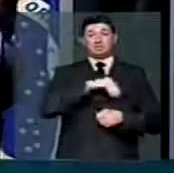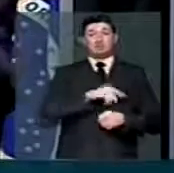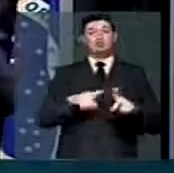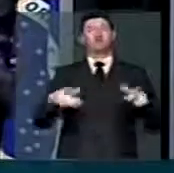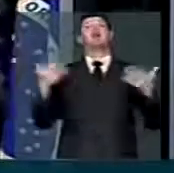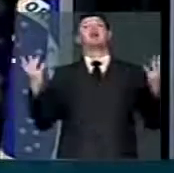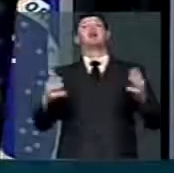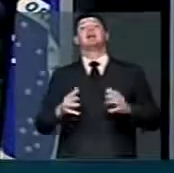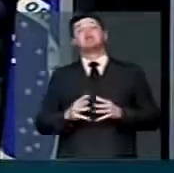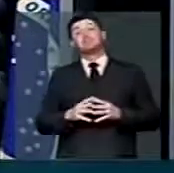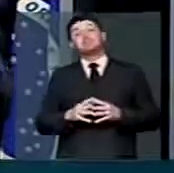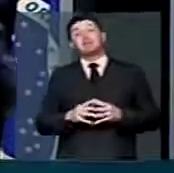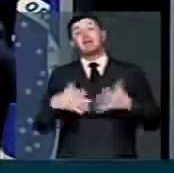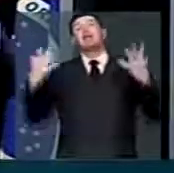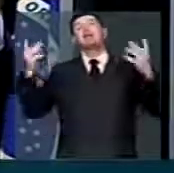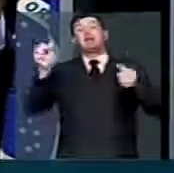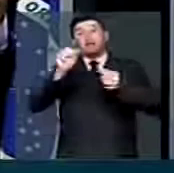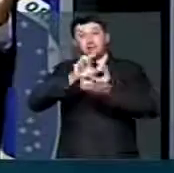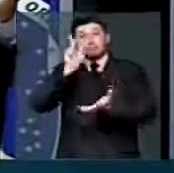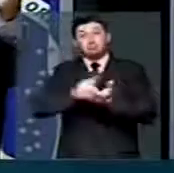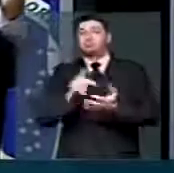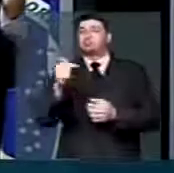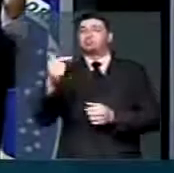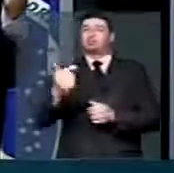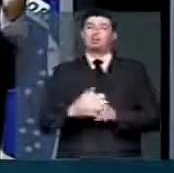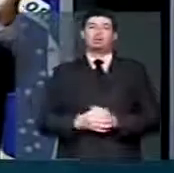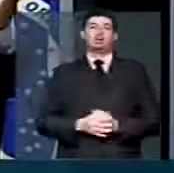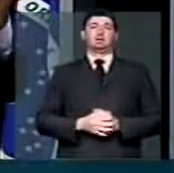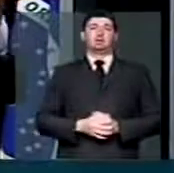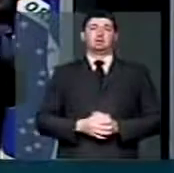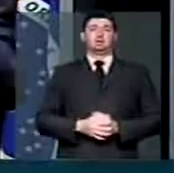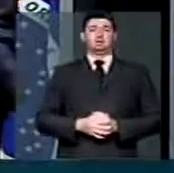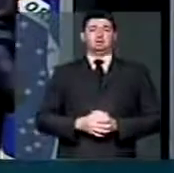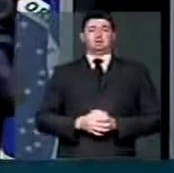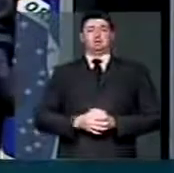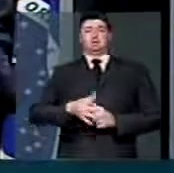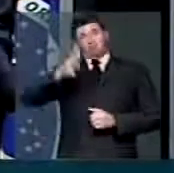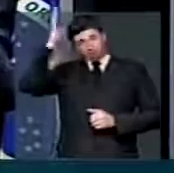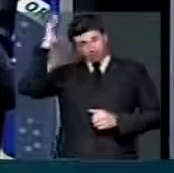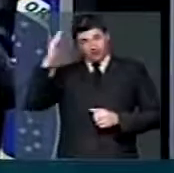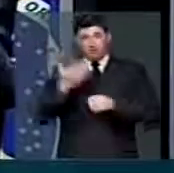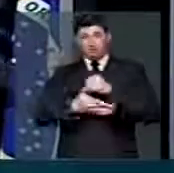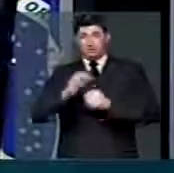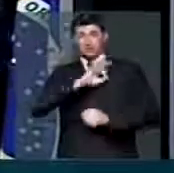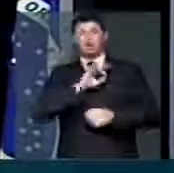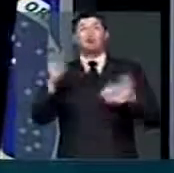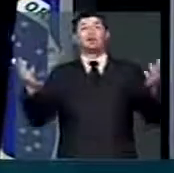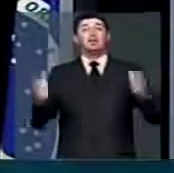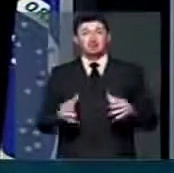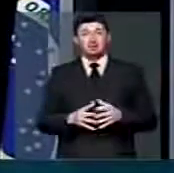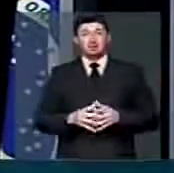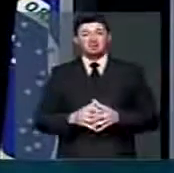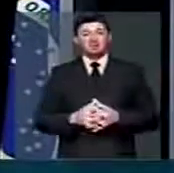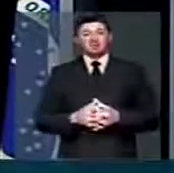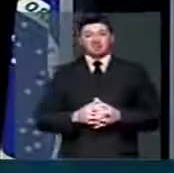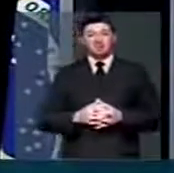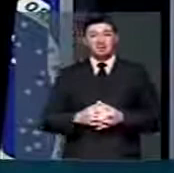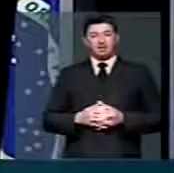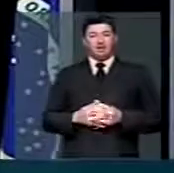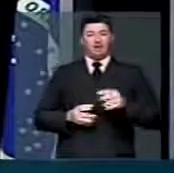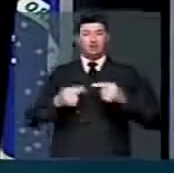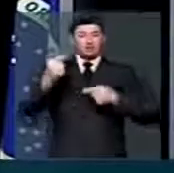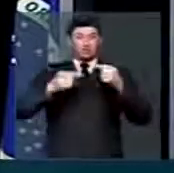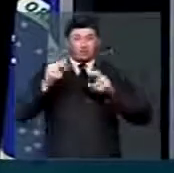cadê o piso? Cadê o piso dos policiais? Cadê o piso dos bombeiros? Cadê a discussão